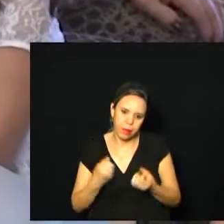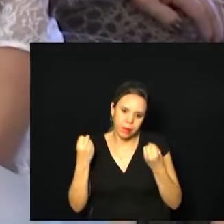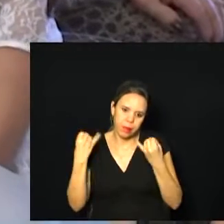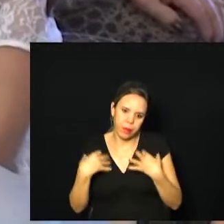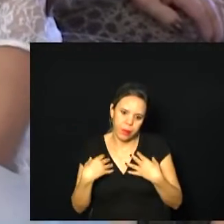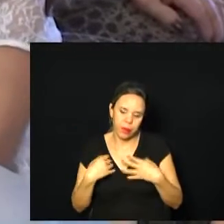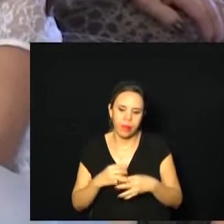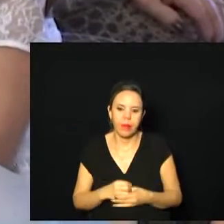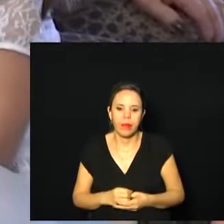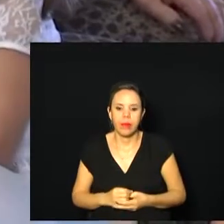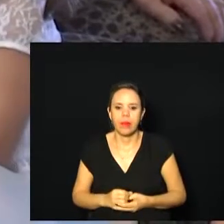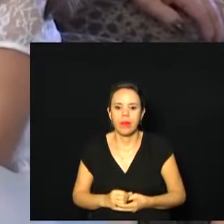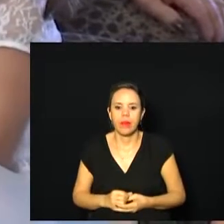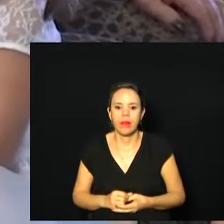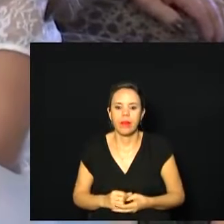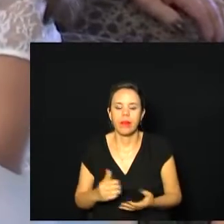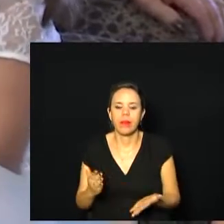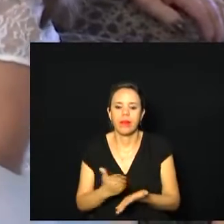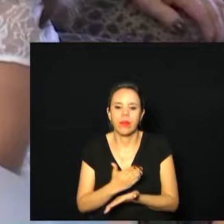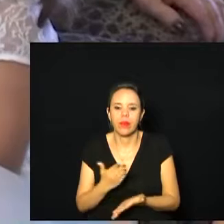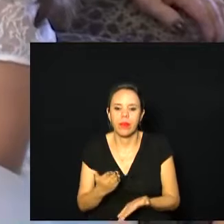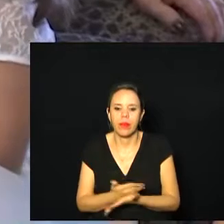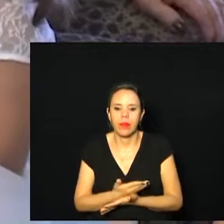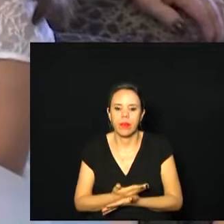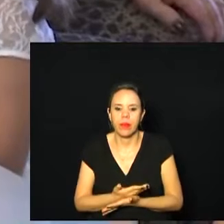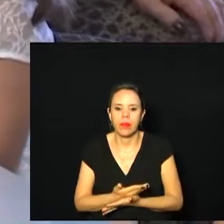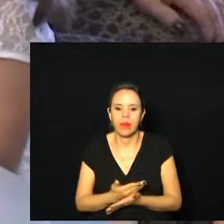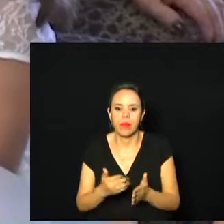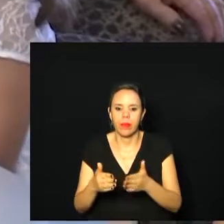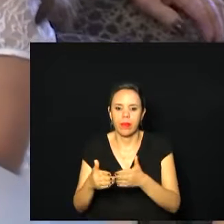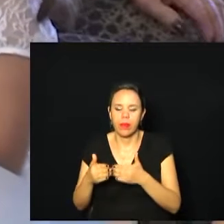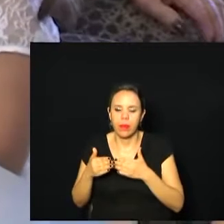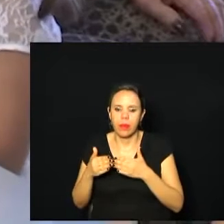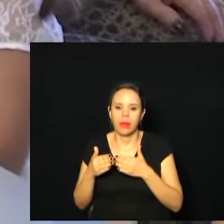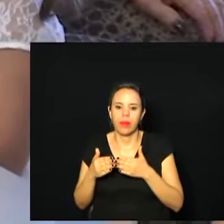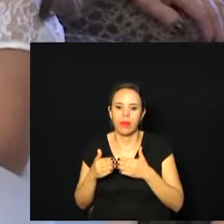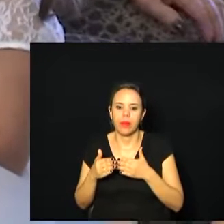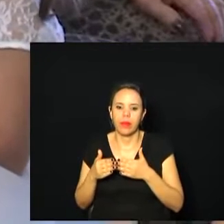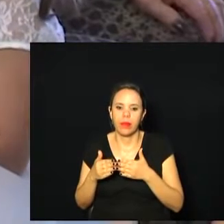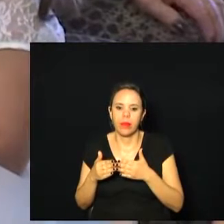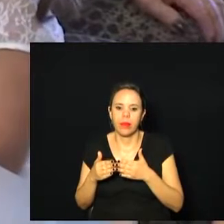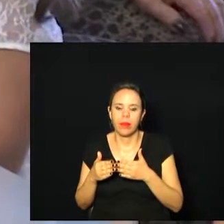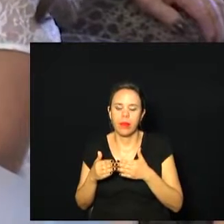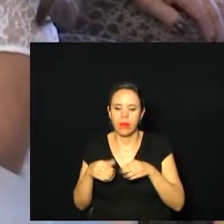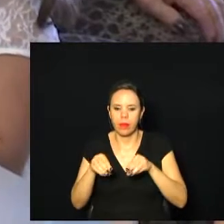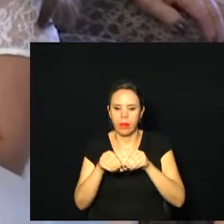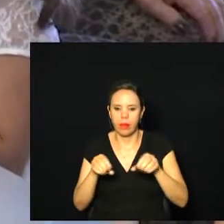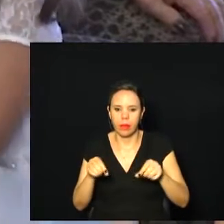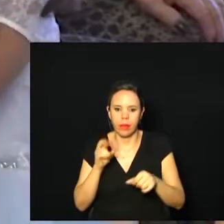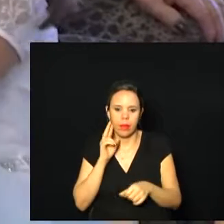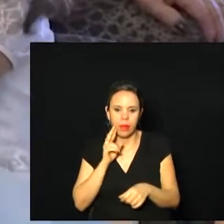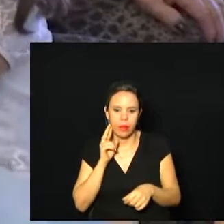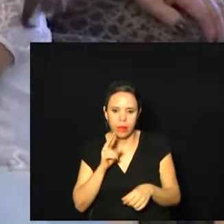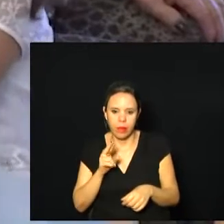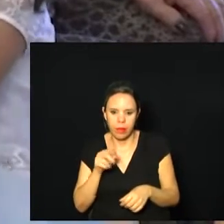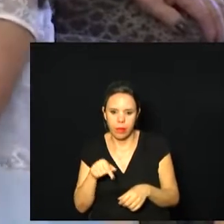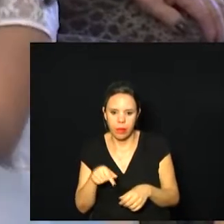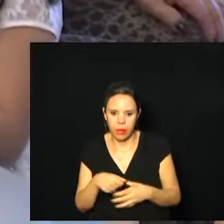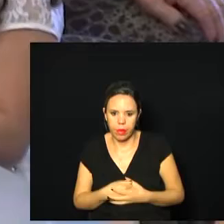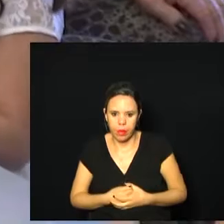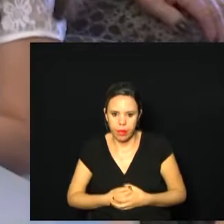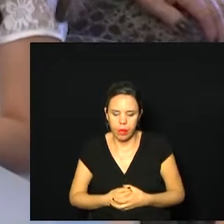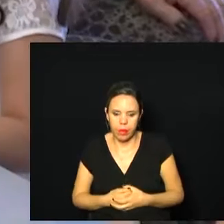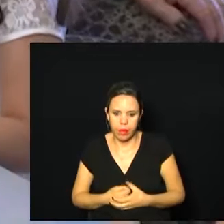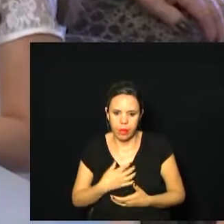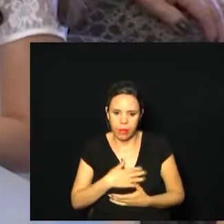gente. É de um livro que eu tô emprestado, que é A Terra do Rosa. E desse aqui, que